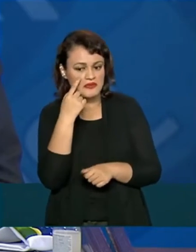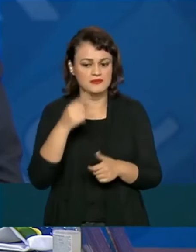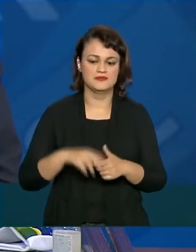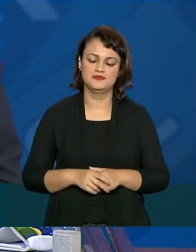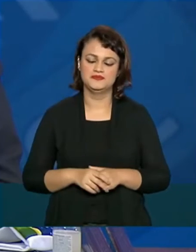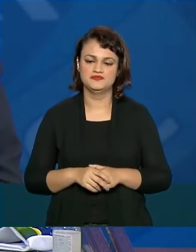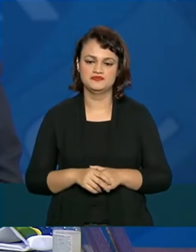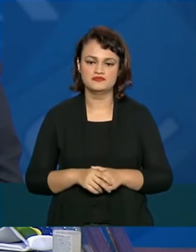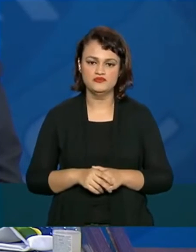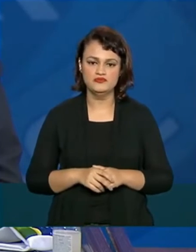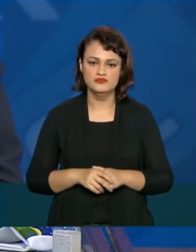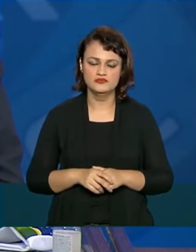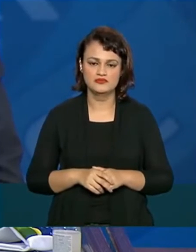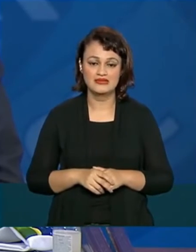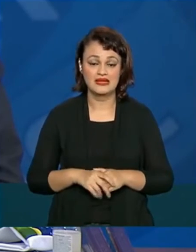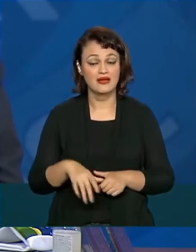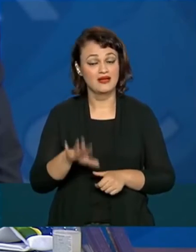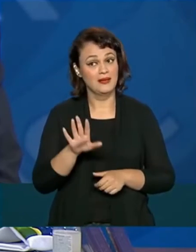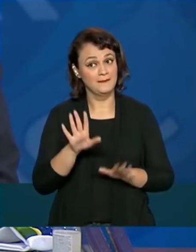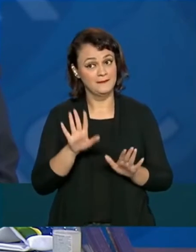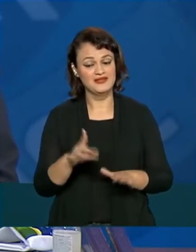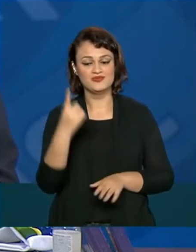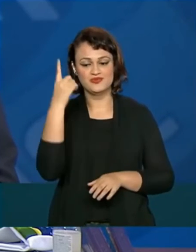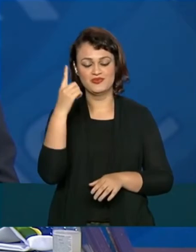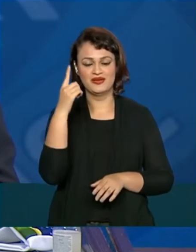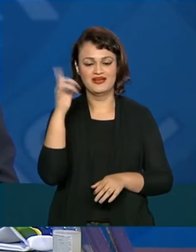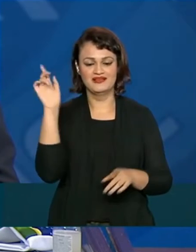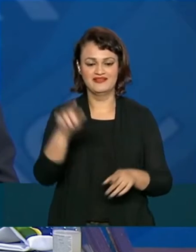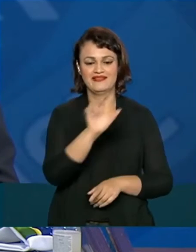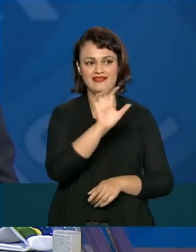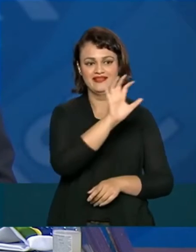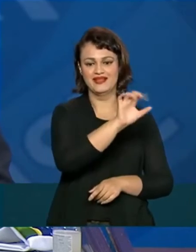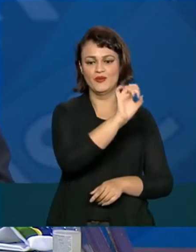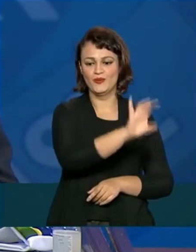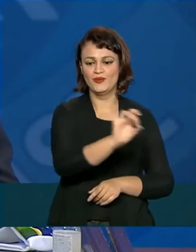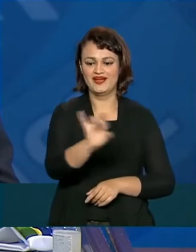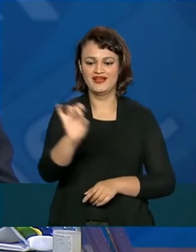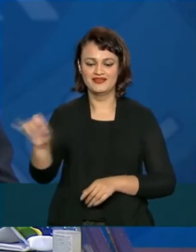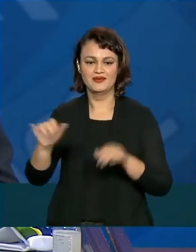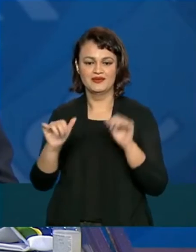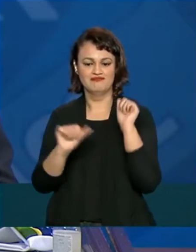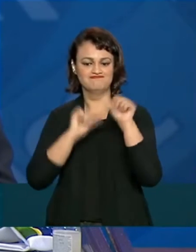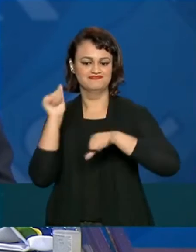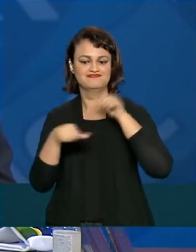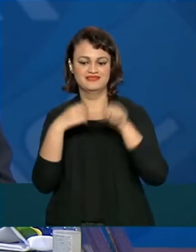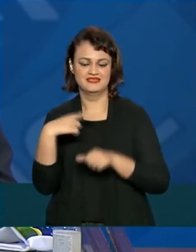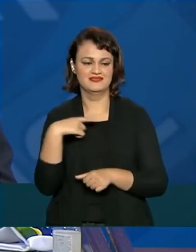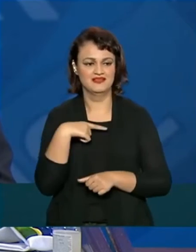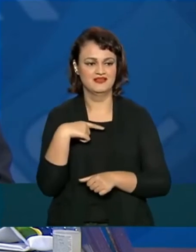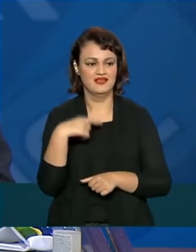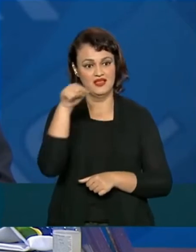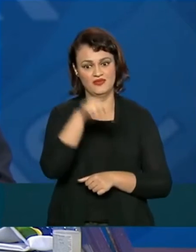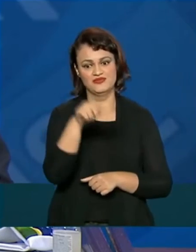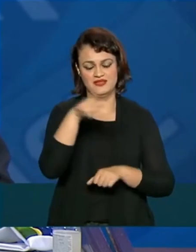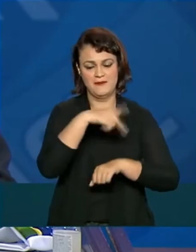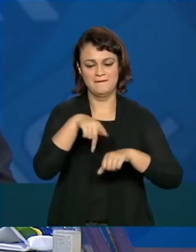Uma coisa um complicador do nosso país é a sazonalidade, né? Porque nós somos um país continental e temos,